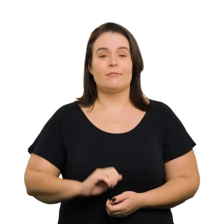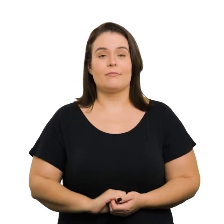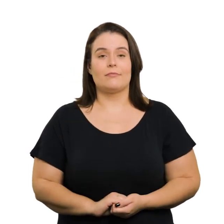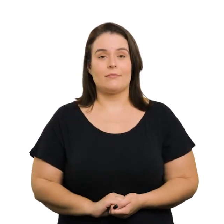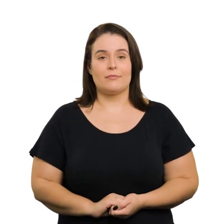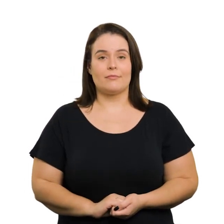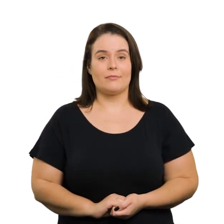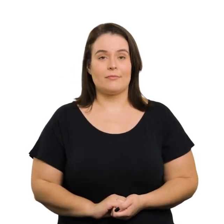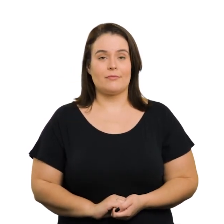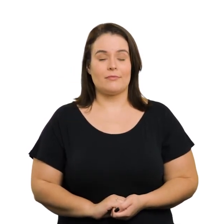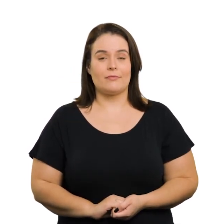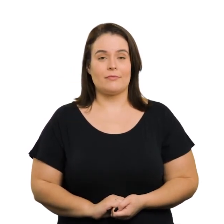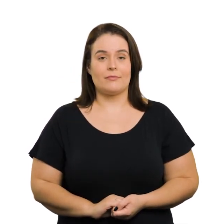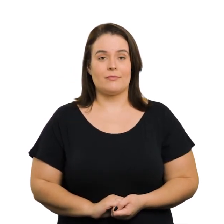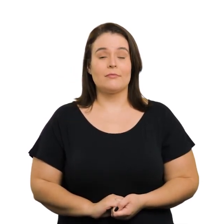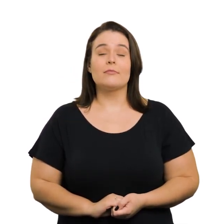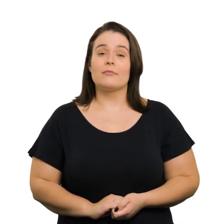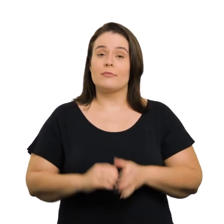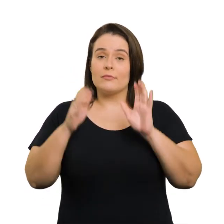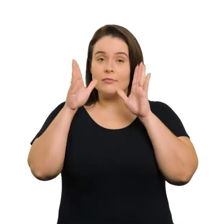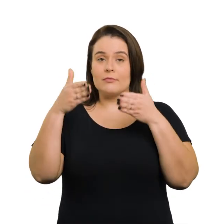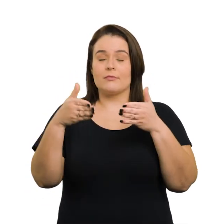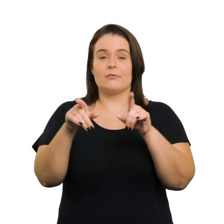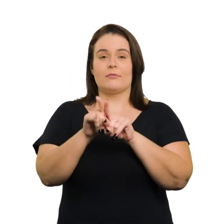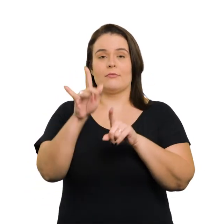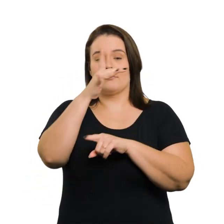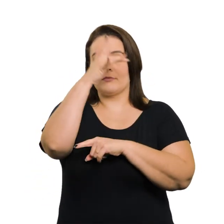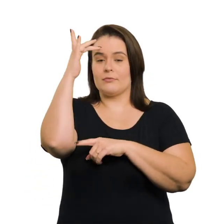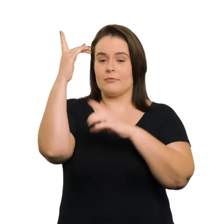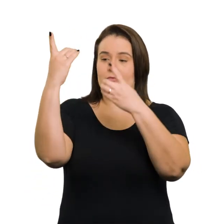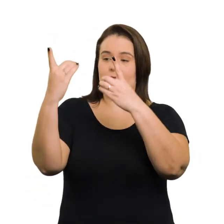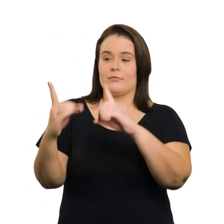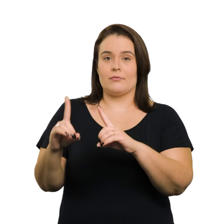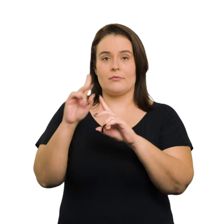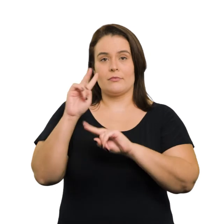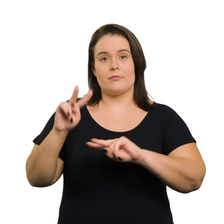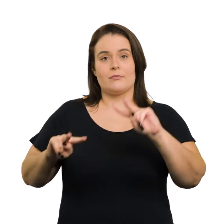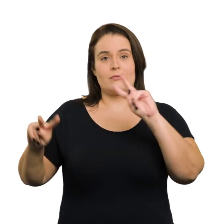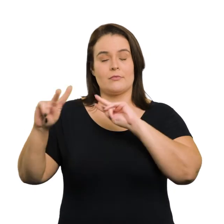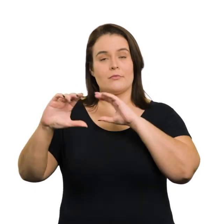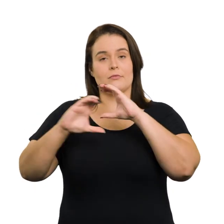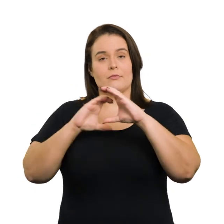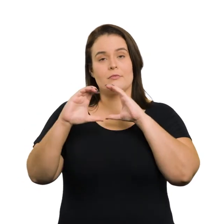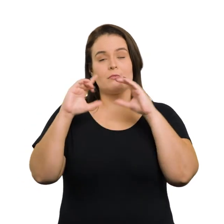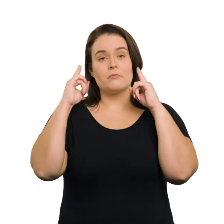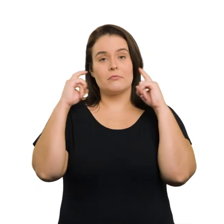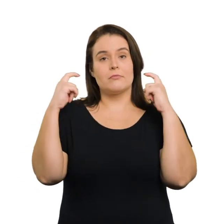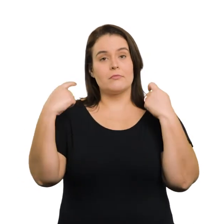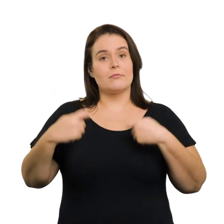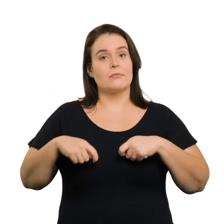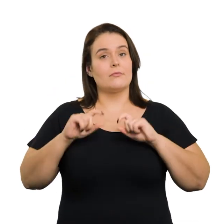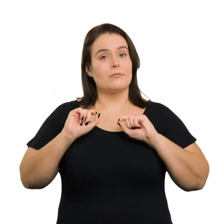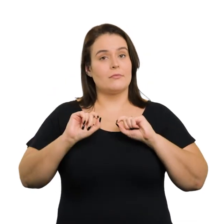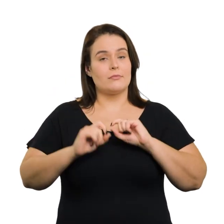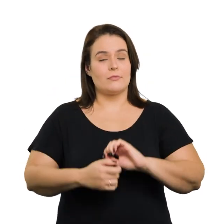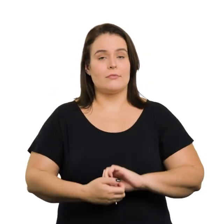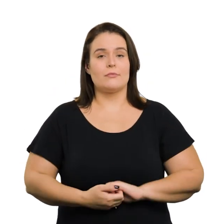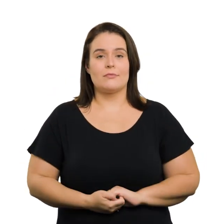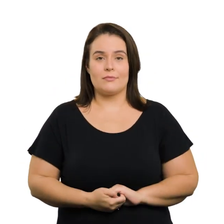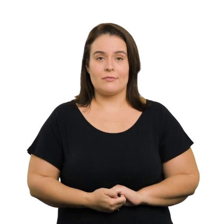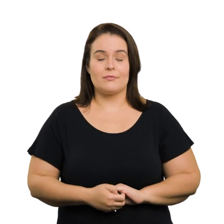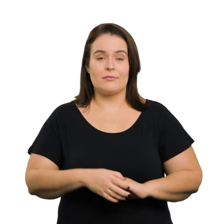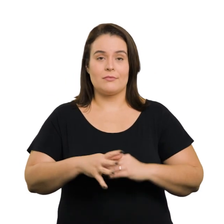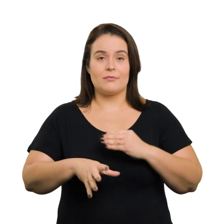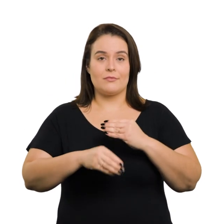Sinalização sonora. Dirigida também às pessoas com deficiência visual, a comunicação sonora